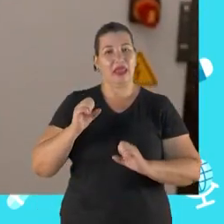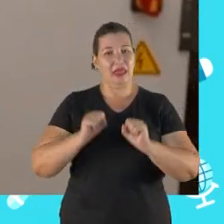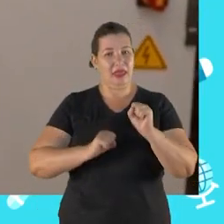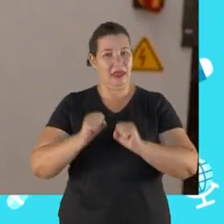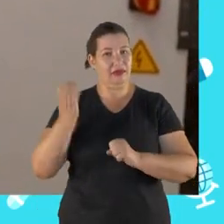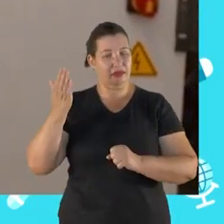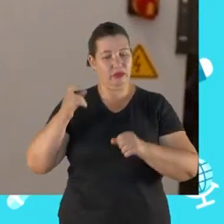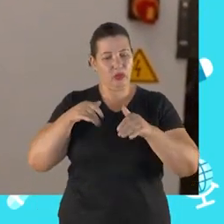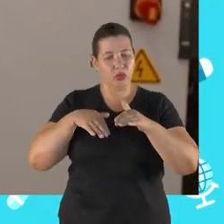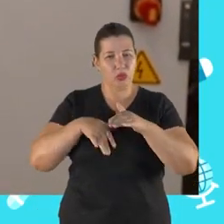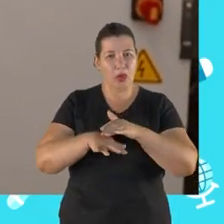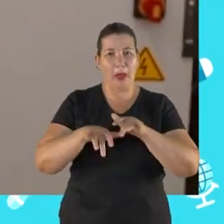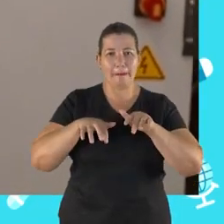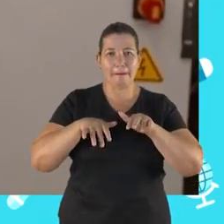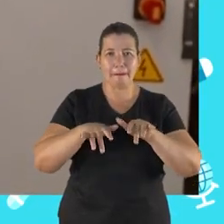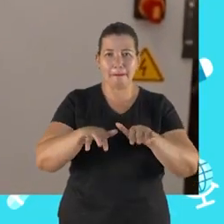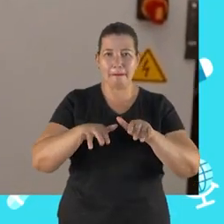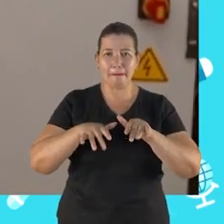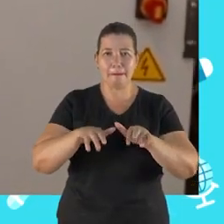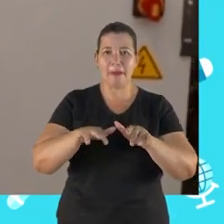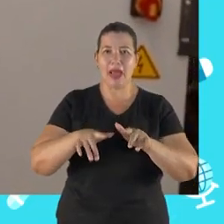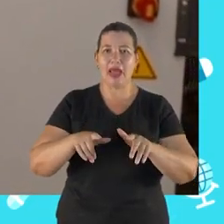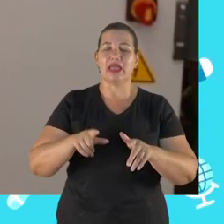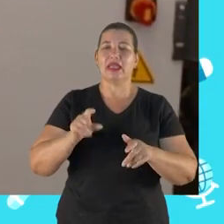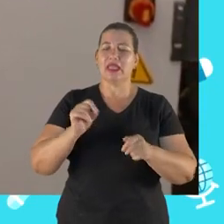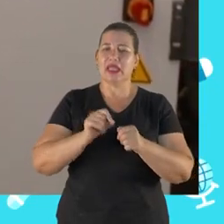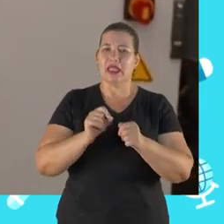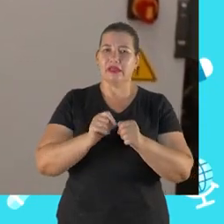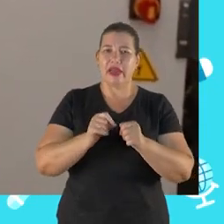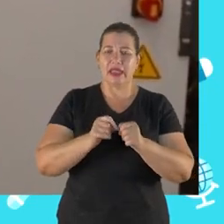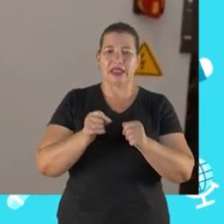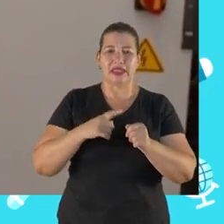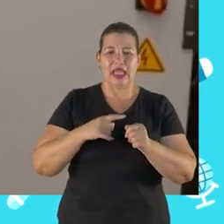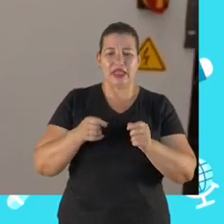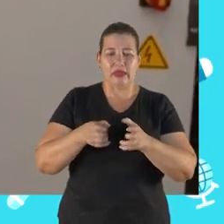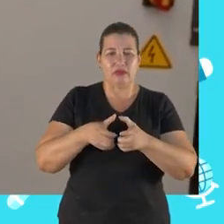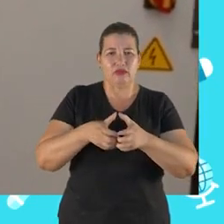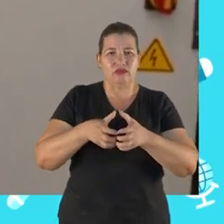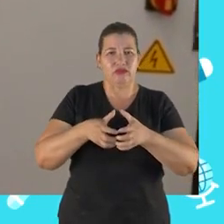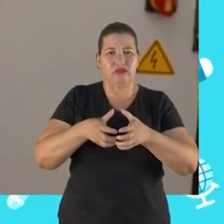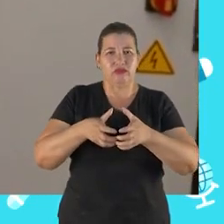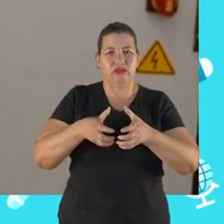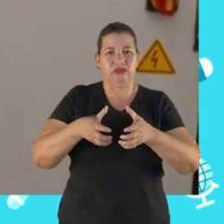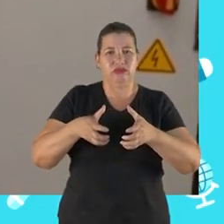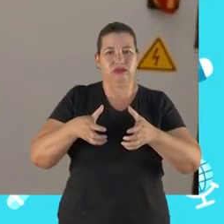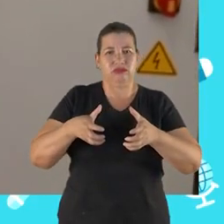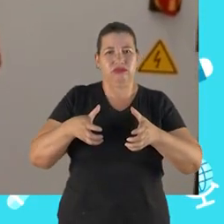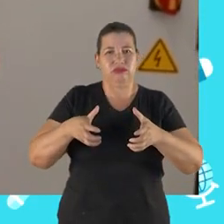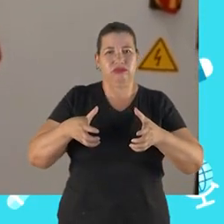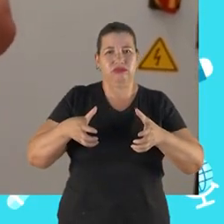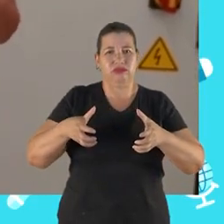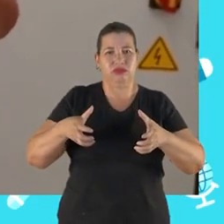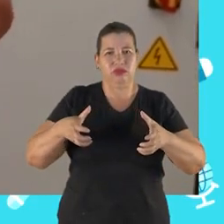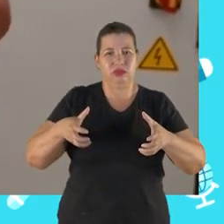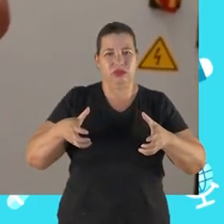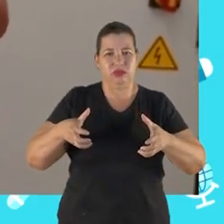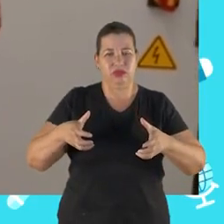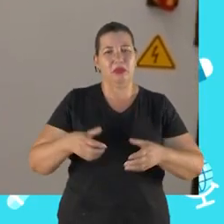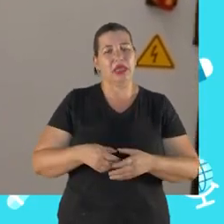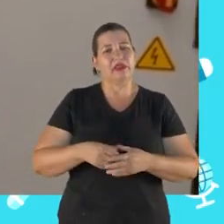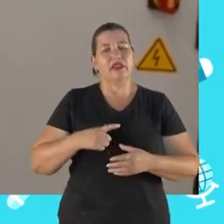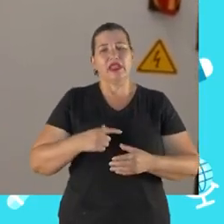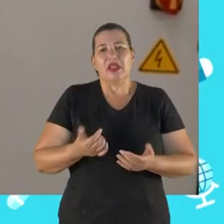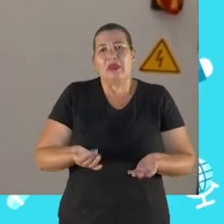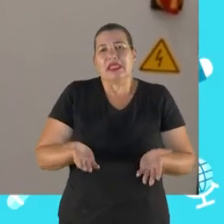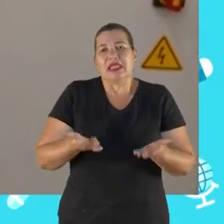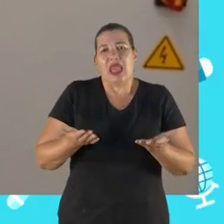Do depósito, o poliestireno vem para essa máquina que chama pré-expansor. É aqui que aquelas esferinhas pequenininhas vão começar a crescer, elas vão ganhando volume, mas